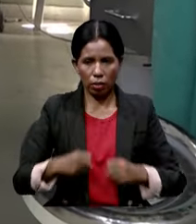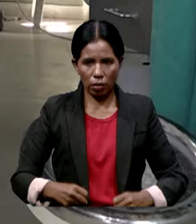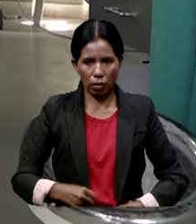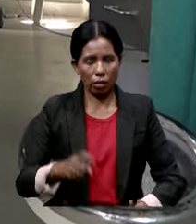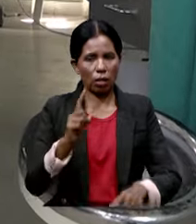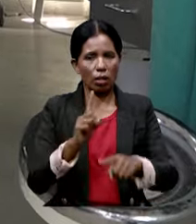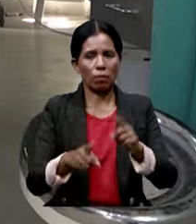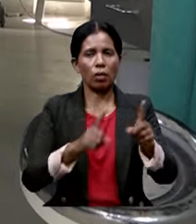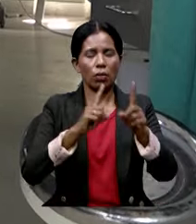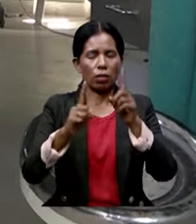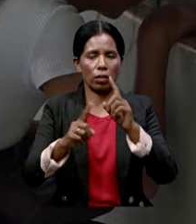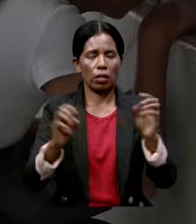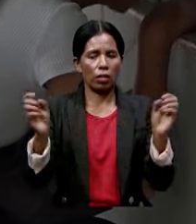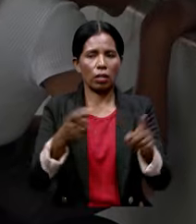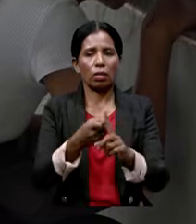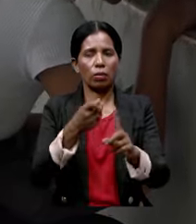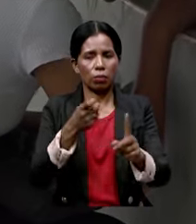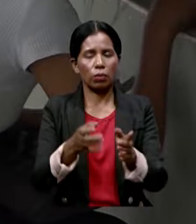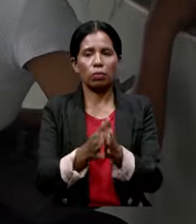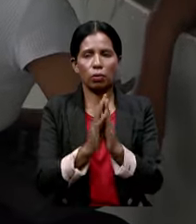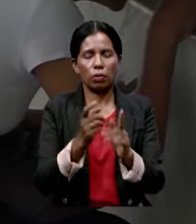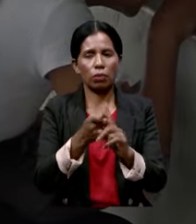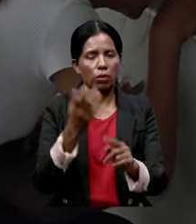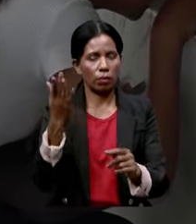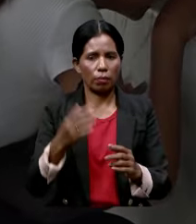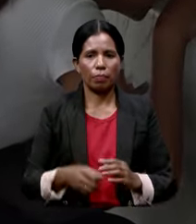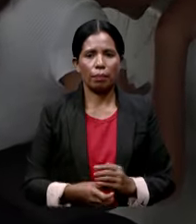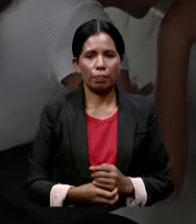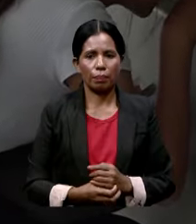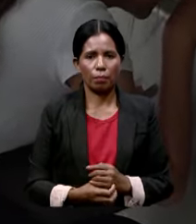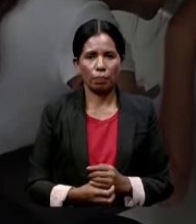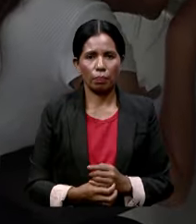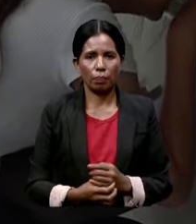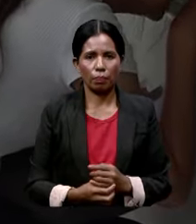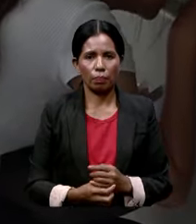bela colia sem autorização. A Zina Lola, Dilma Sujeti, GMN.